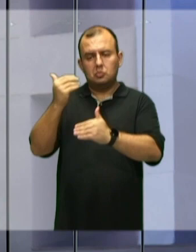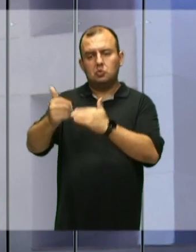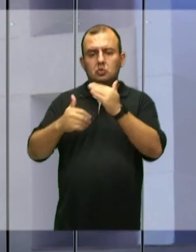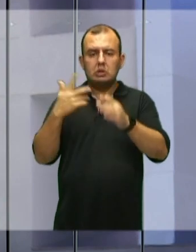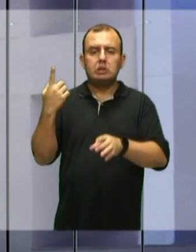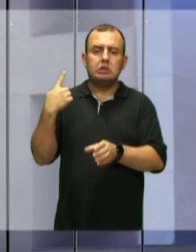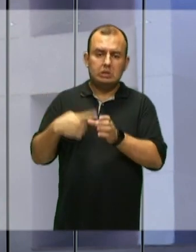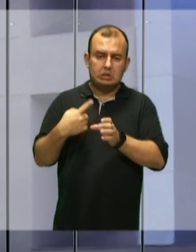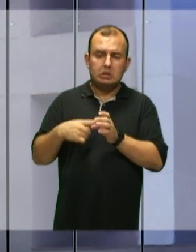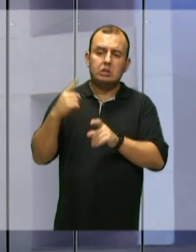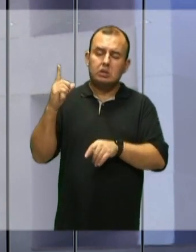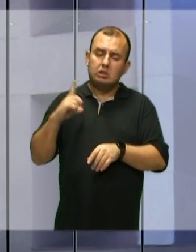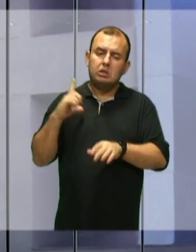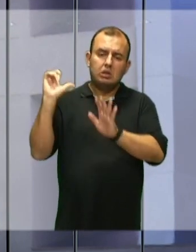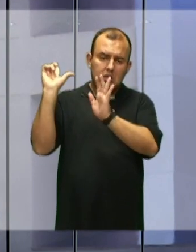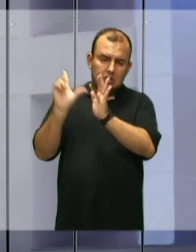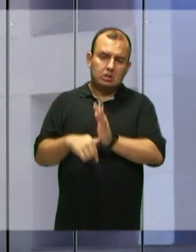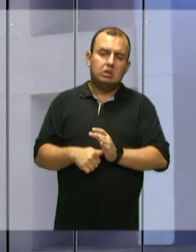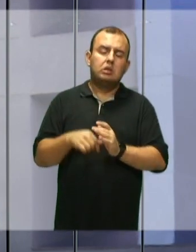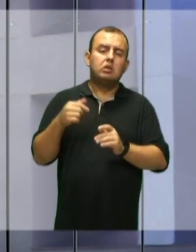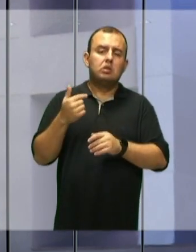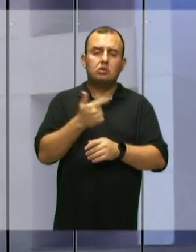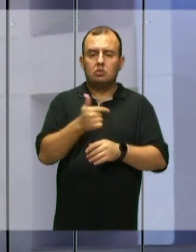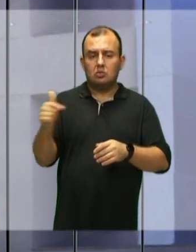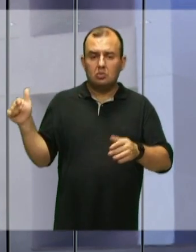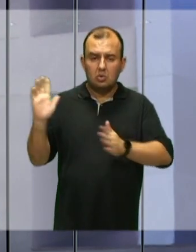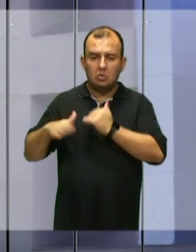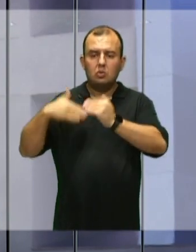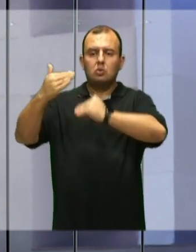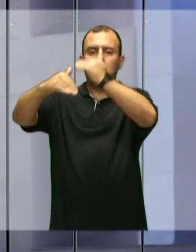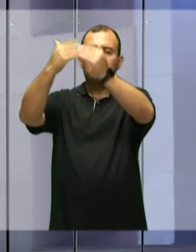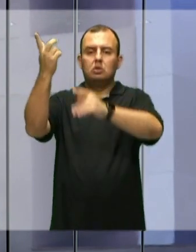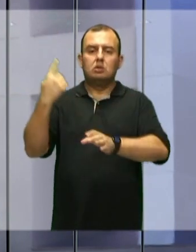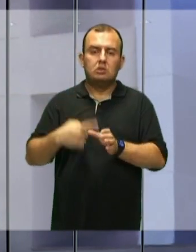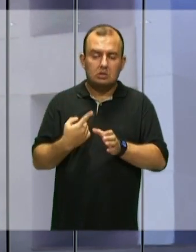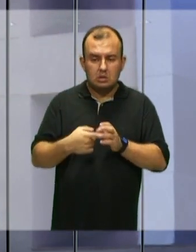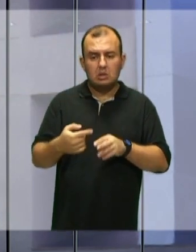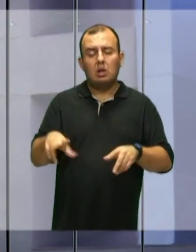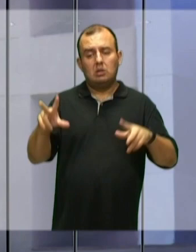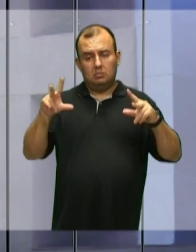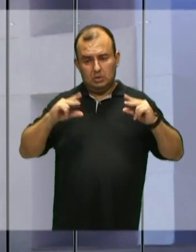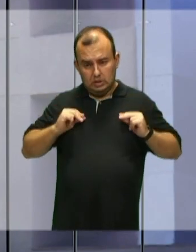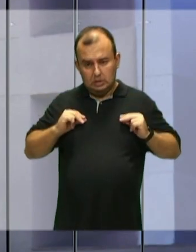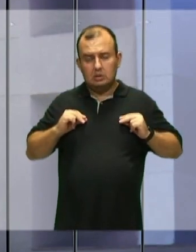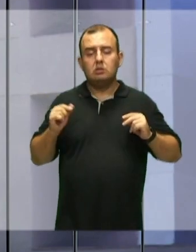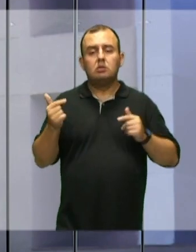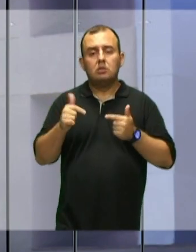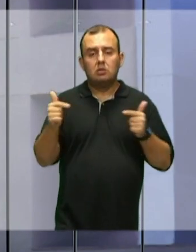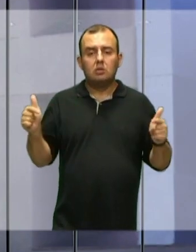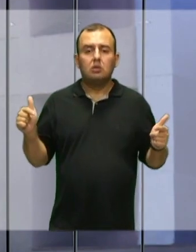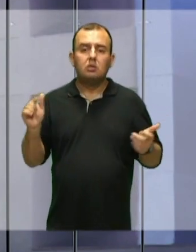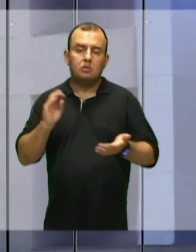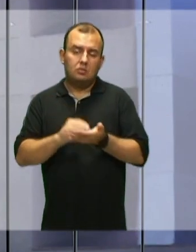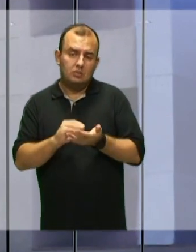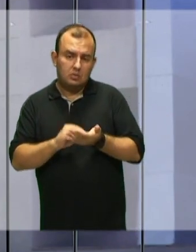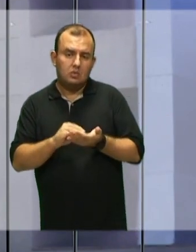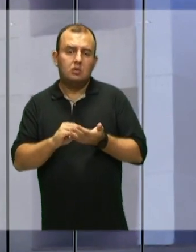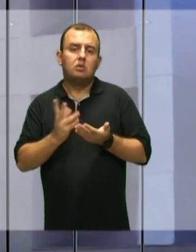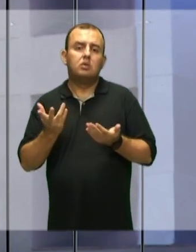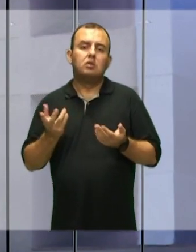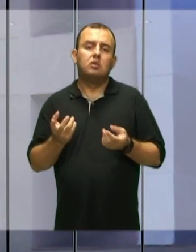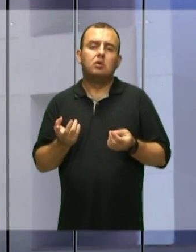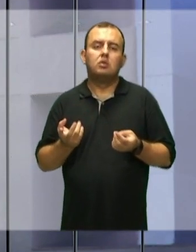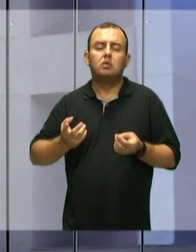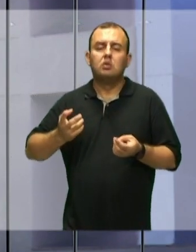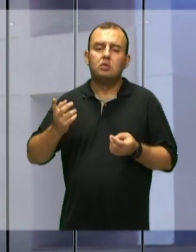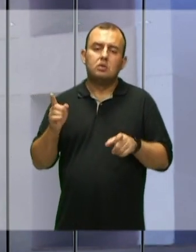plano da cidade que tava atrasado que não trazia a questão do Progresso que a nossa cidade merece né Nós temos a questão do Déficit Habitacional nessa cidade né